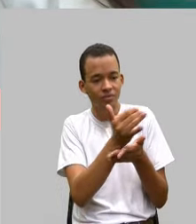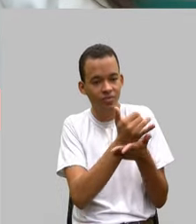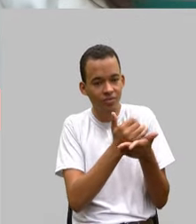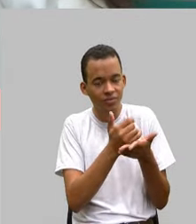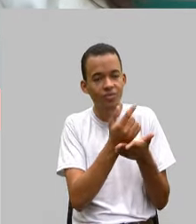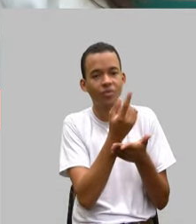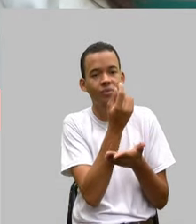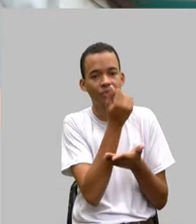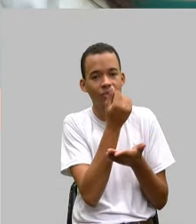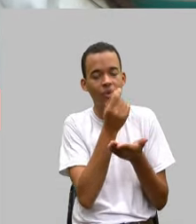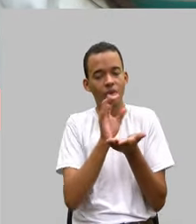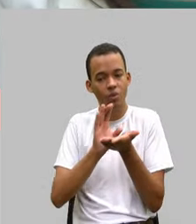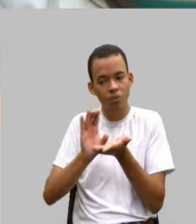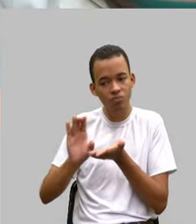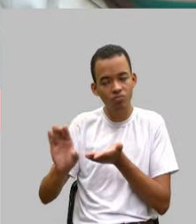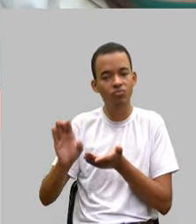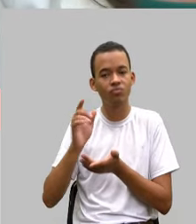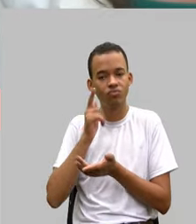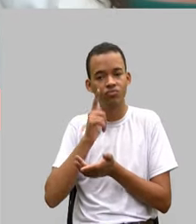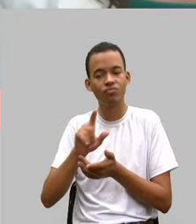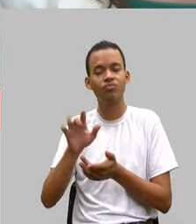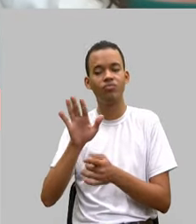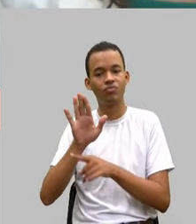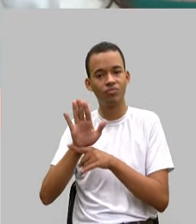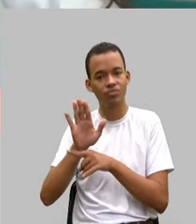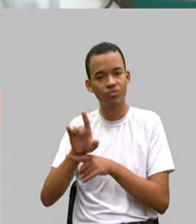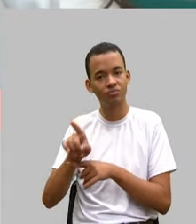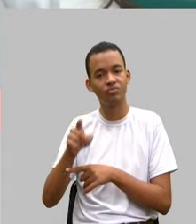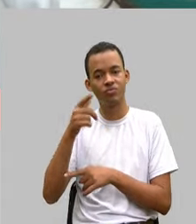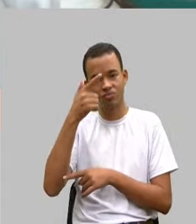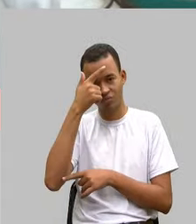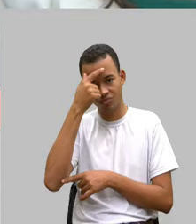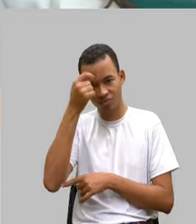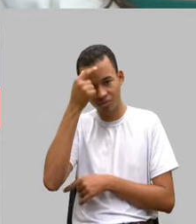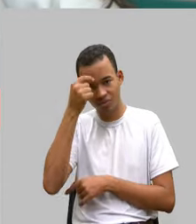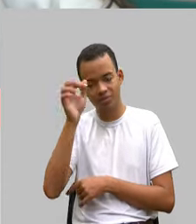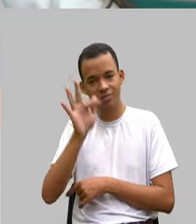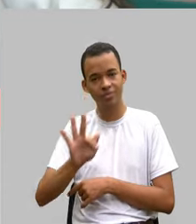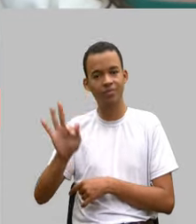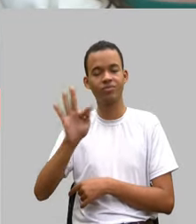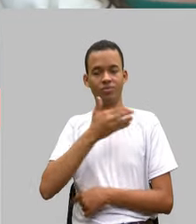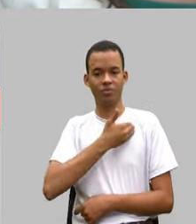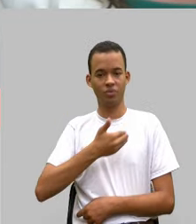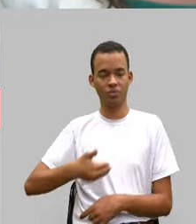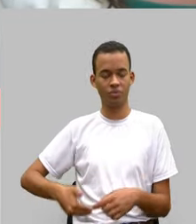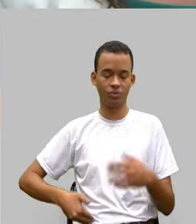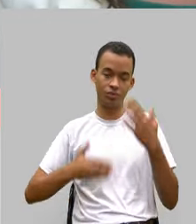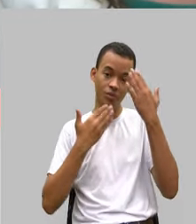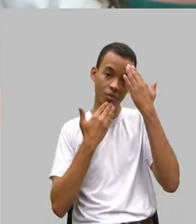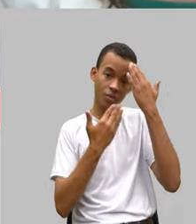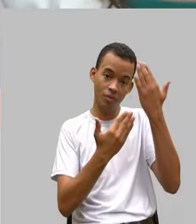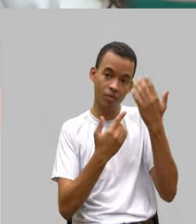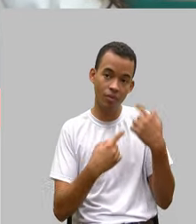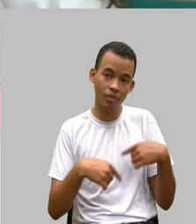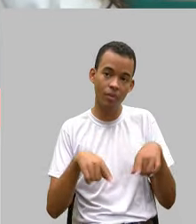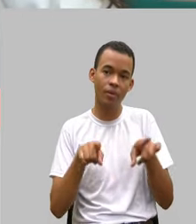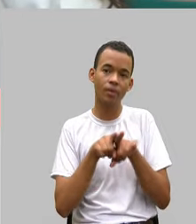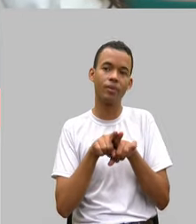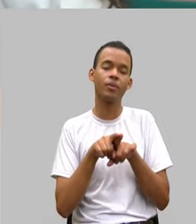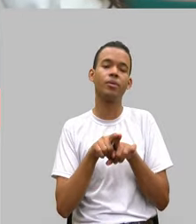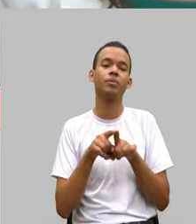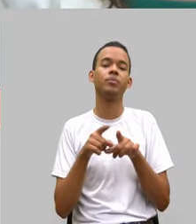instituições públicas então agradeço muito ao Deputado Roberto por toda a parceria Deputado Ione pieiro que se ausentou mas também